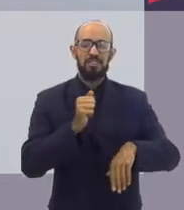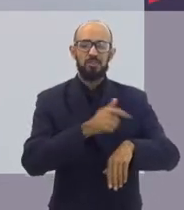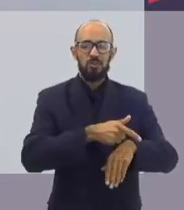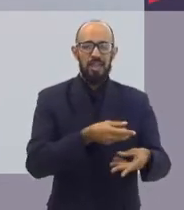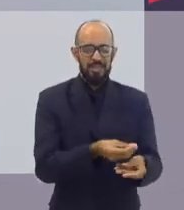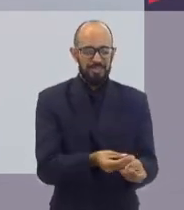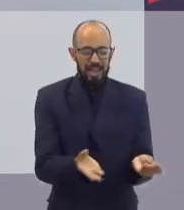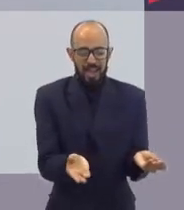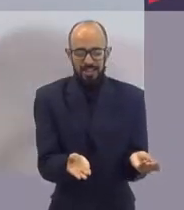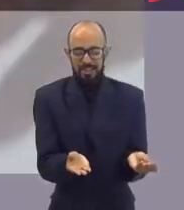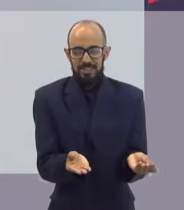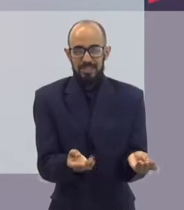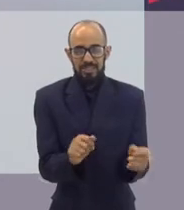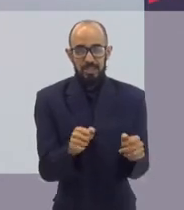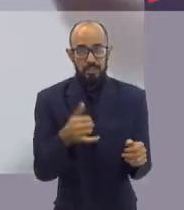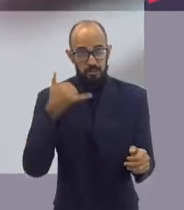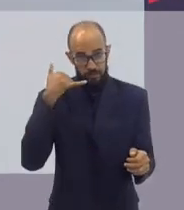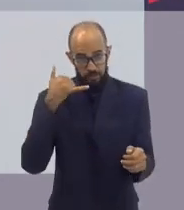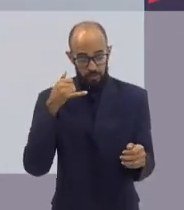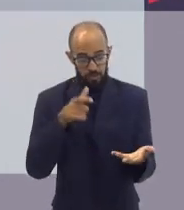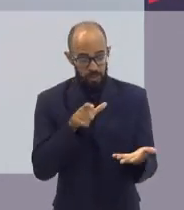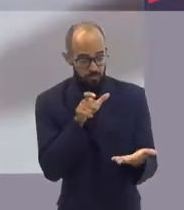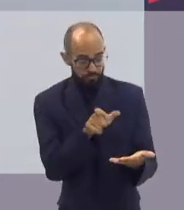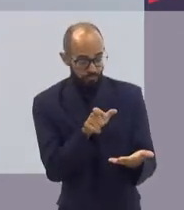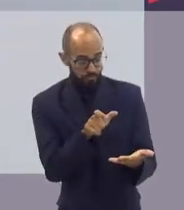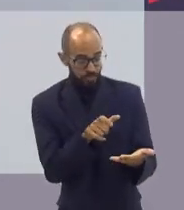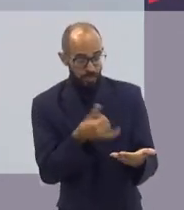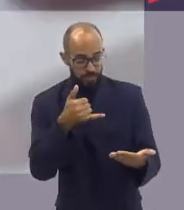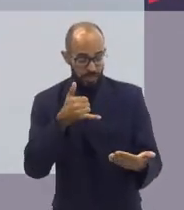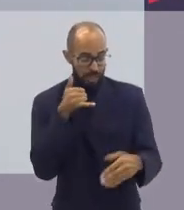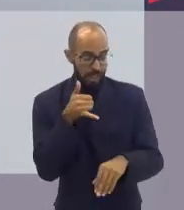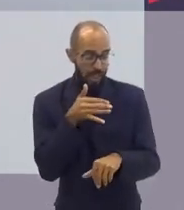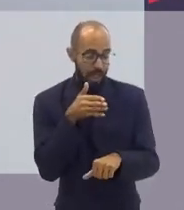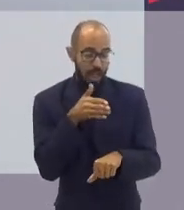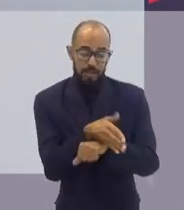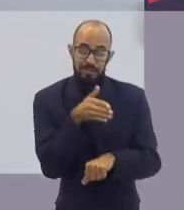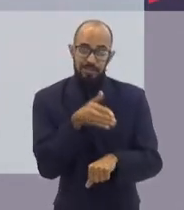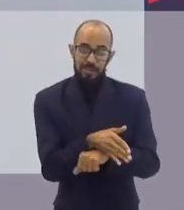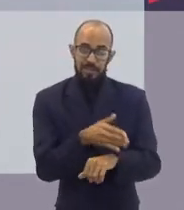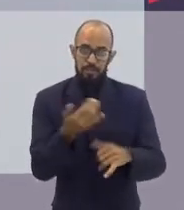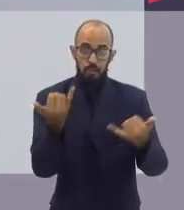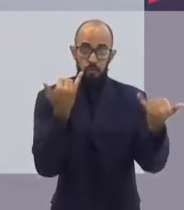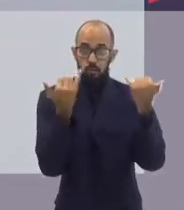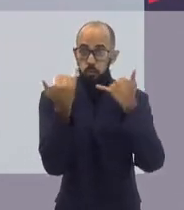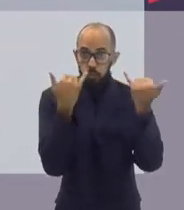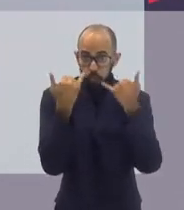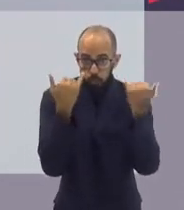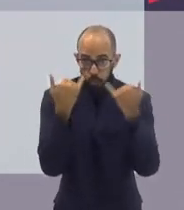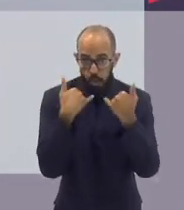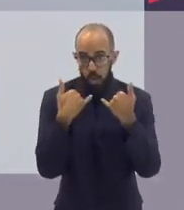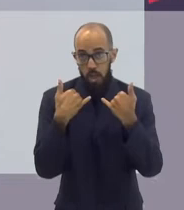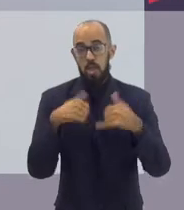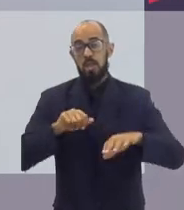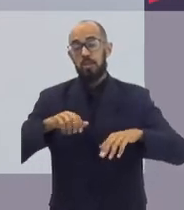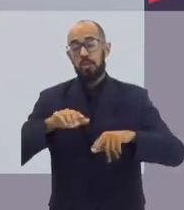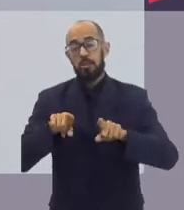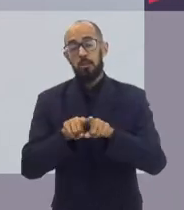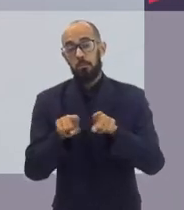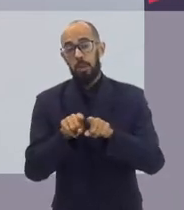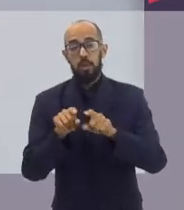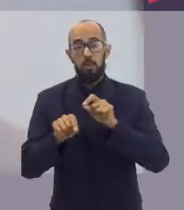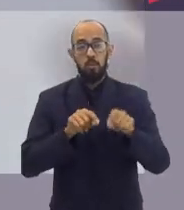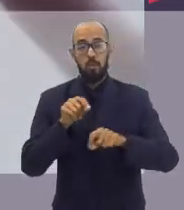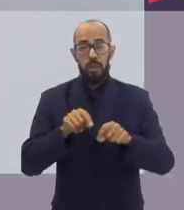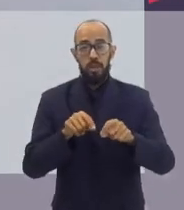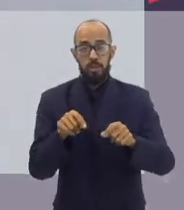carta. Isso proporcionou então uma quantidade de informação, capacidade de colocar uma quantidade de informação muito maior, e